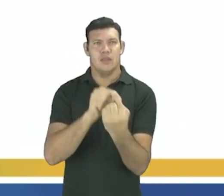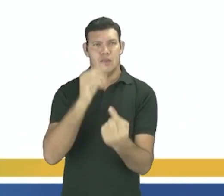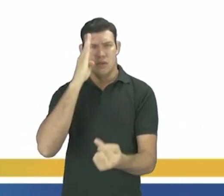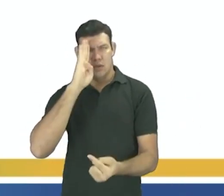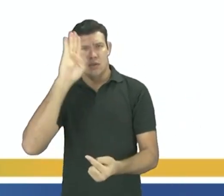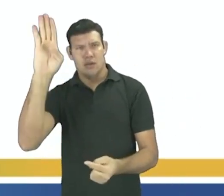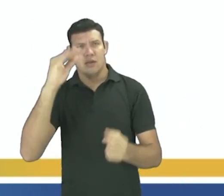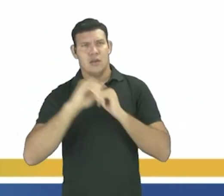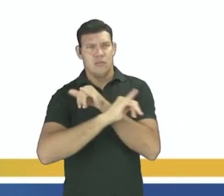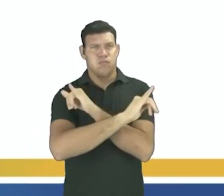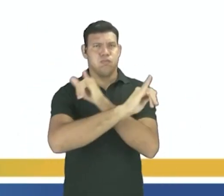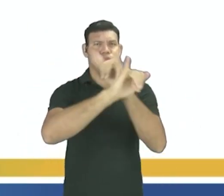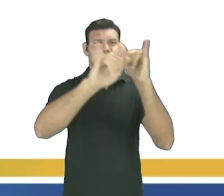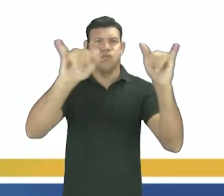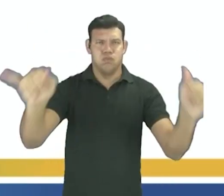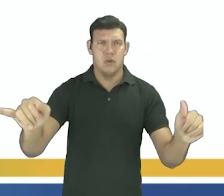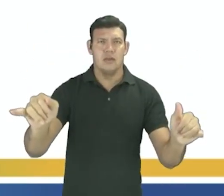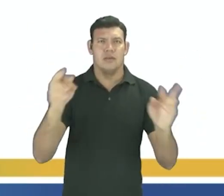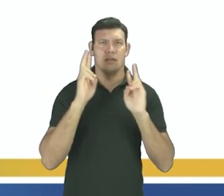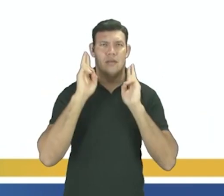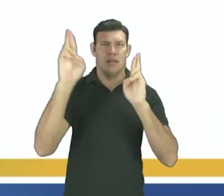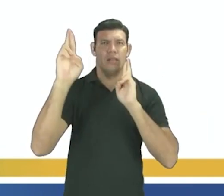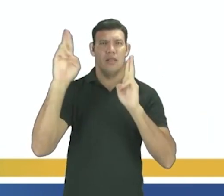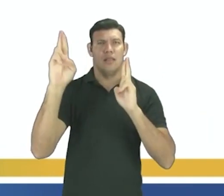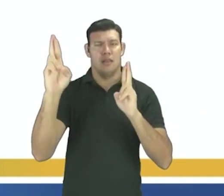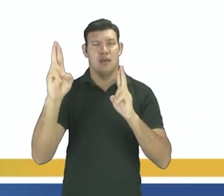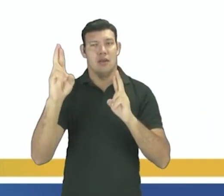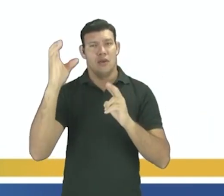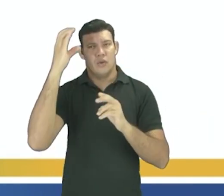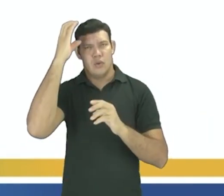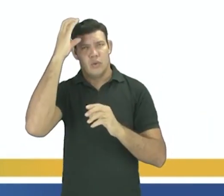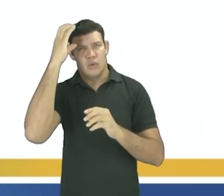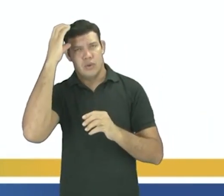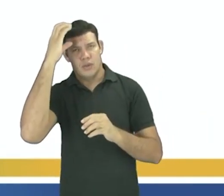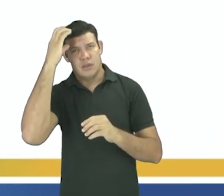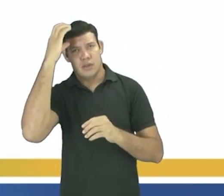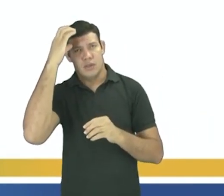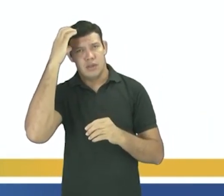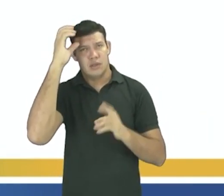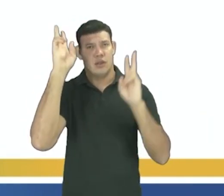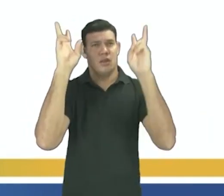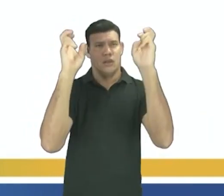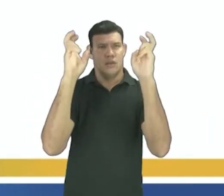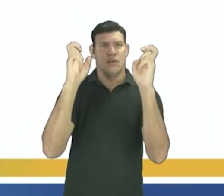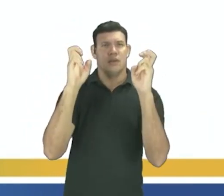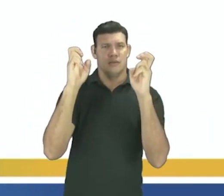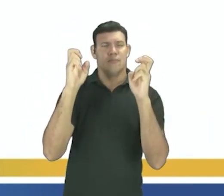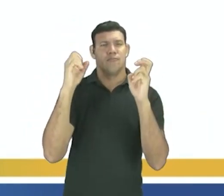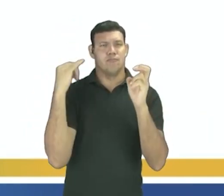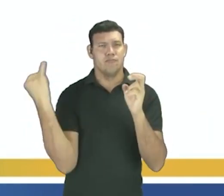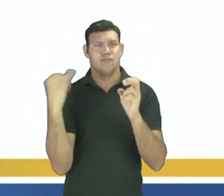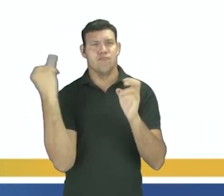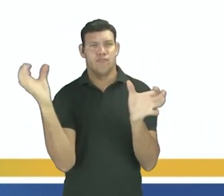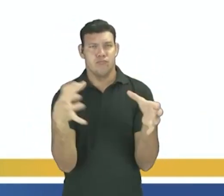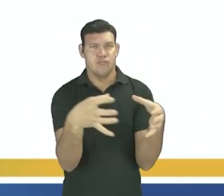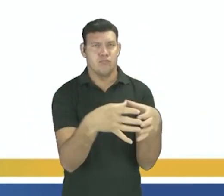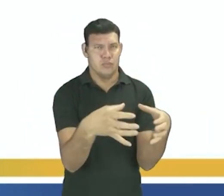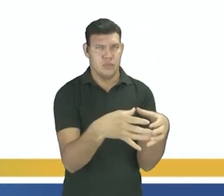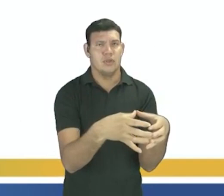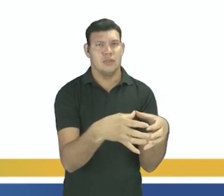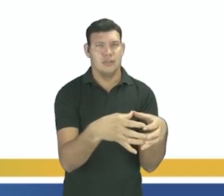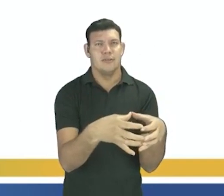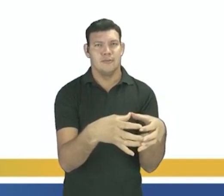ou conscientizar sobre os assuntos de interesse coletivo, tá? Tem